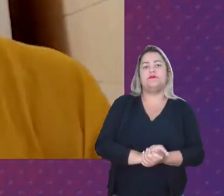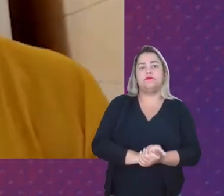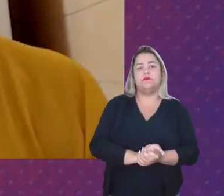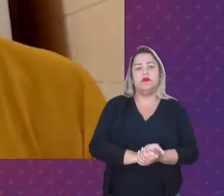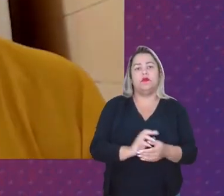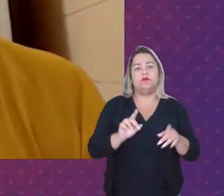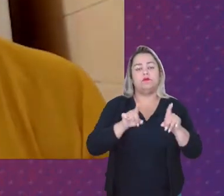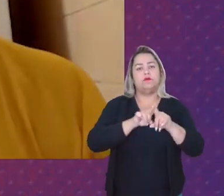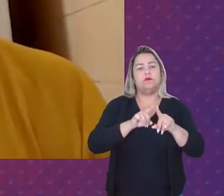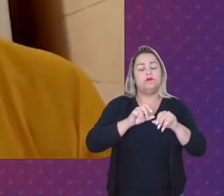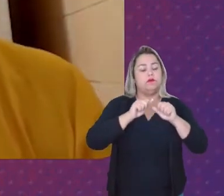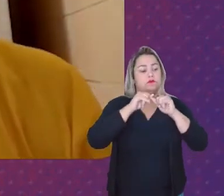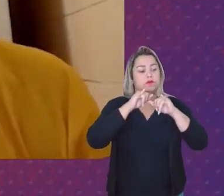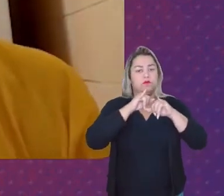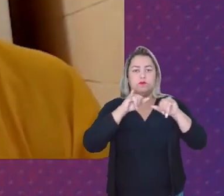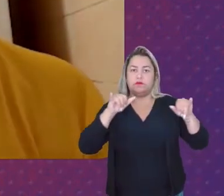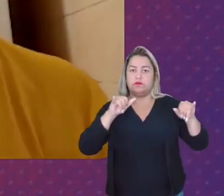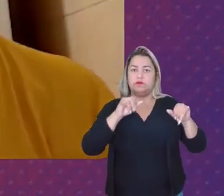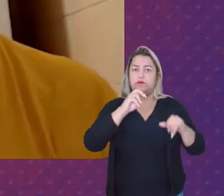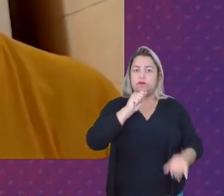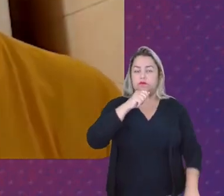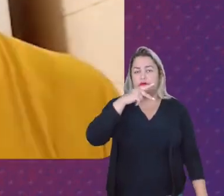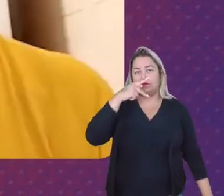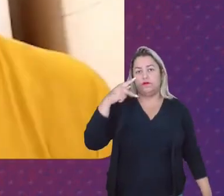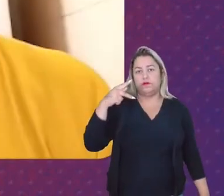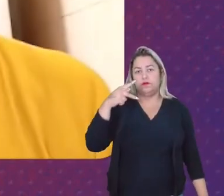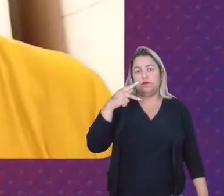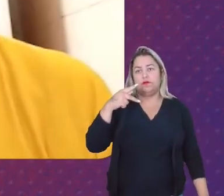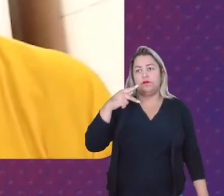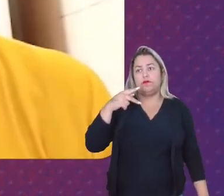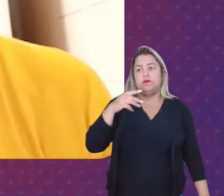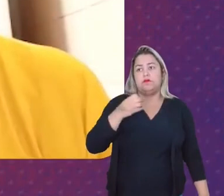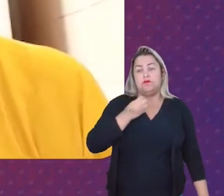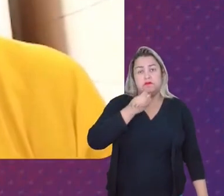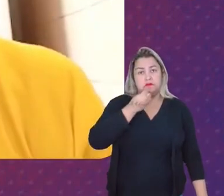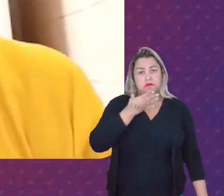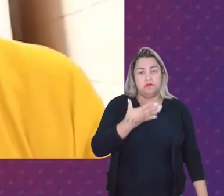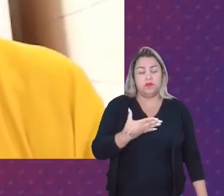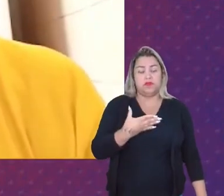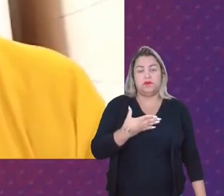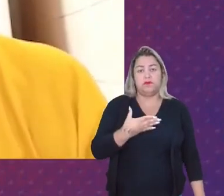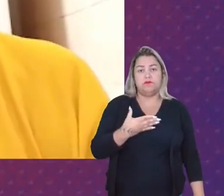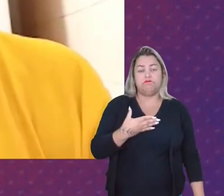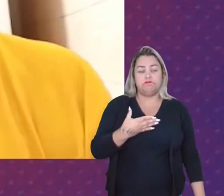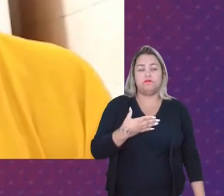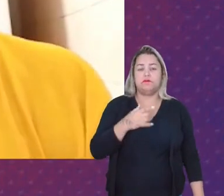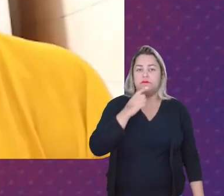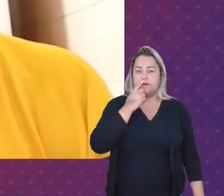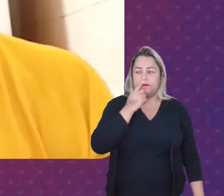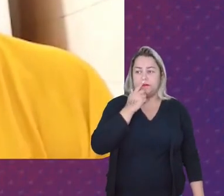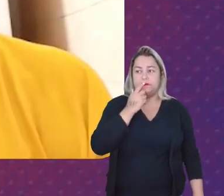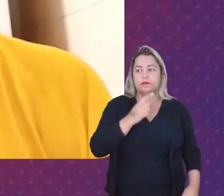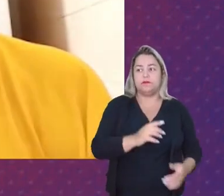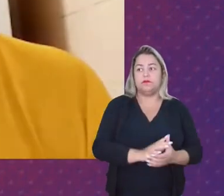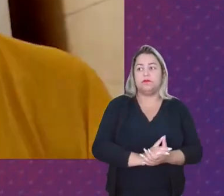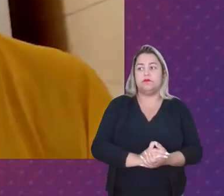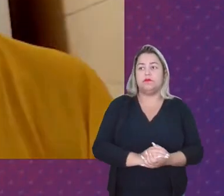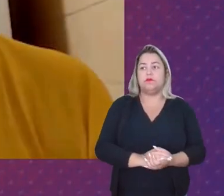divulgar esse aplicativo que nós chamamos de o aplicativo do bem, porque ele realmente é um aplicativo do bem.